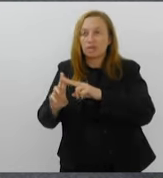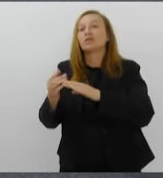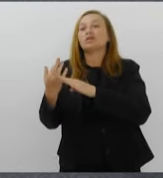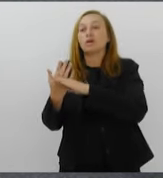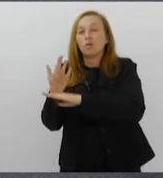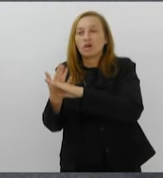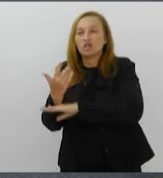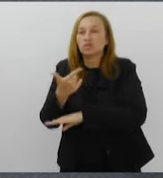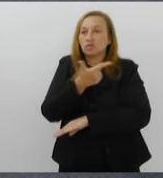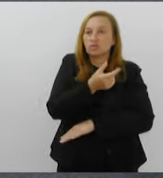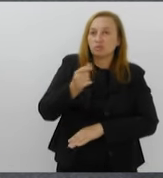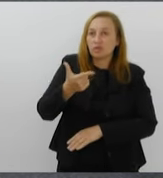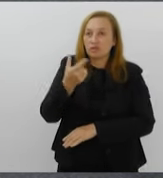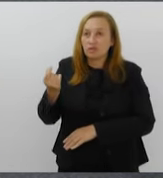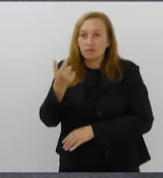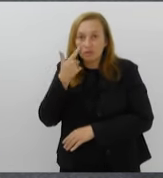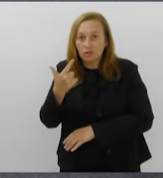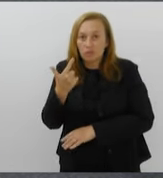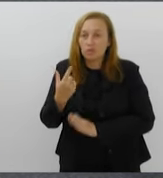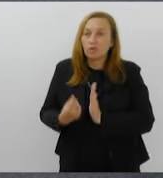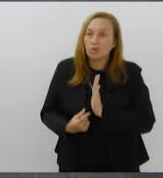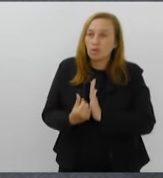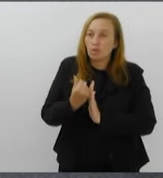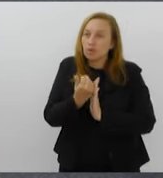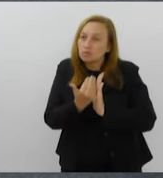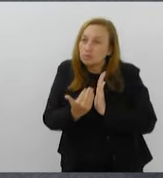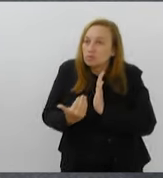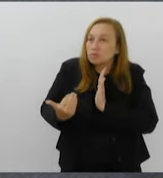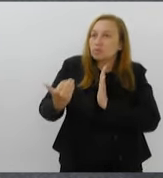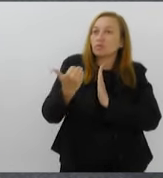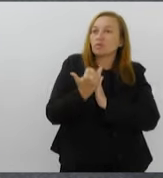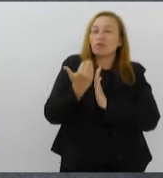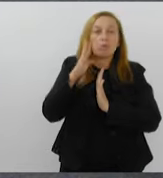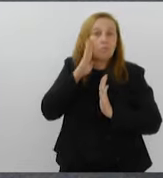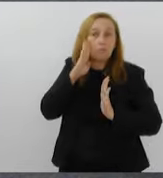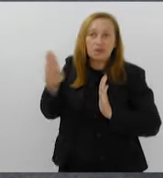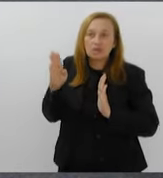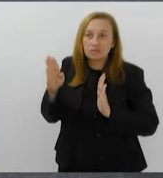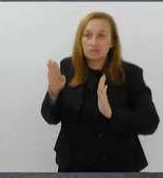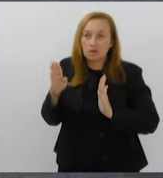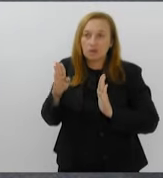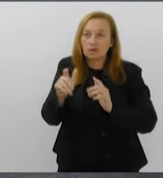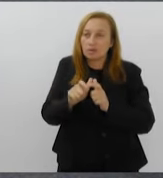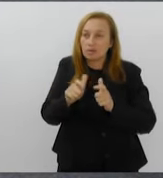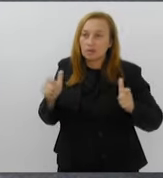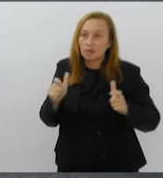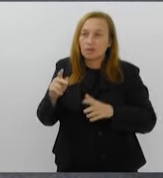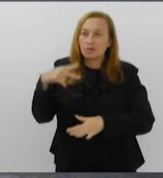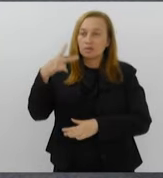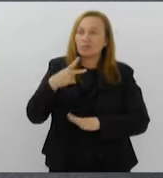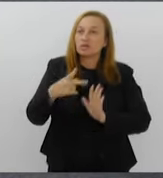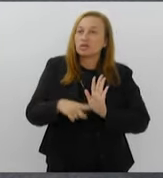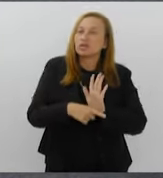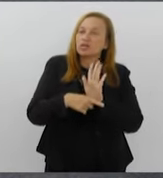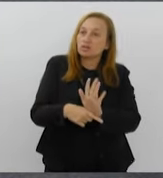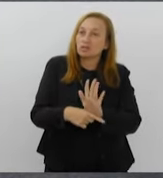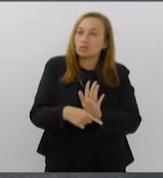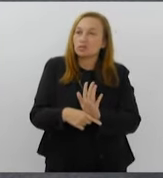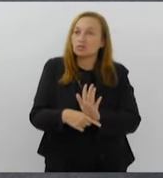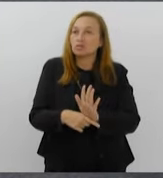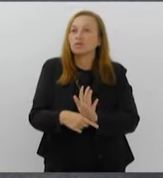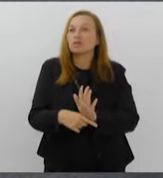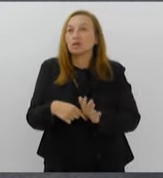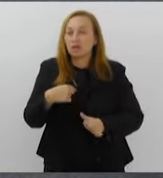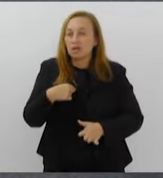vimos o quanto que o aumento do orçamento da universidade foi fundamental para ampliar a política de assistência, e cá estava